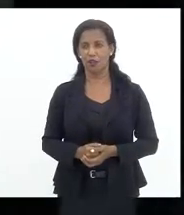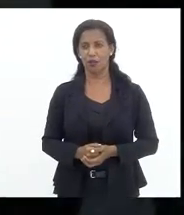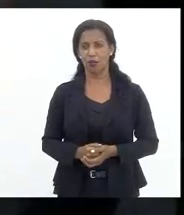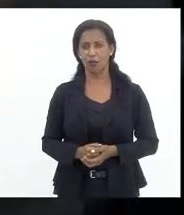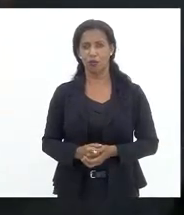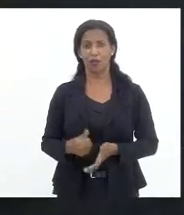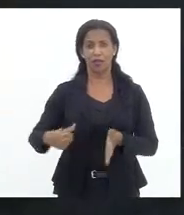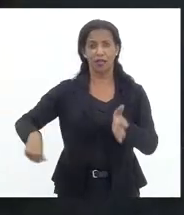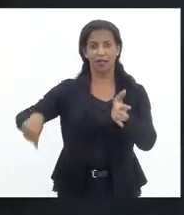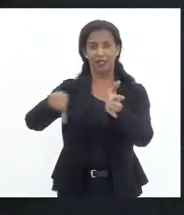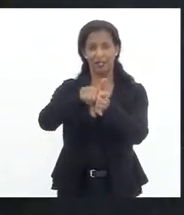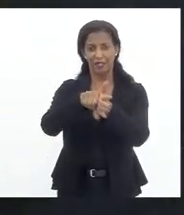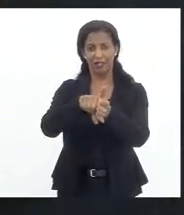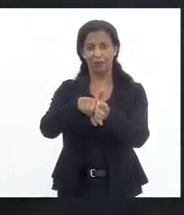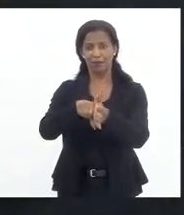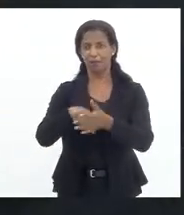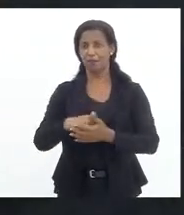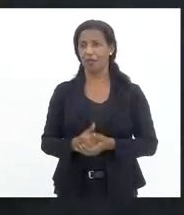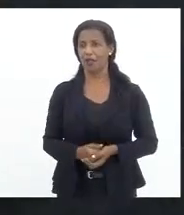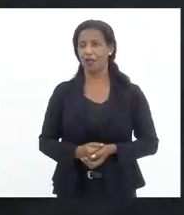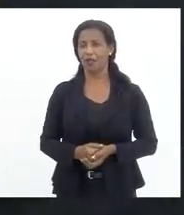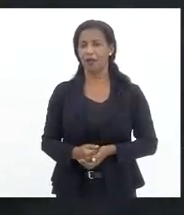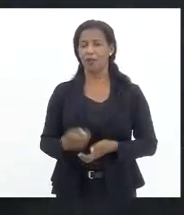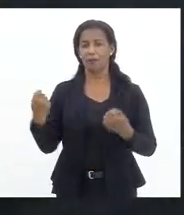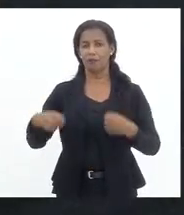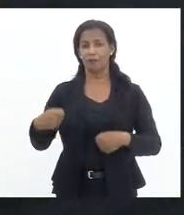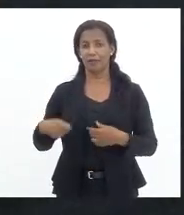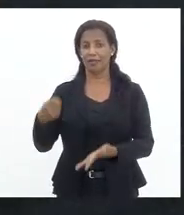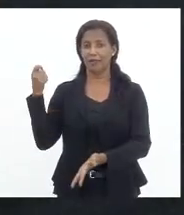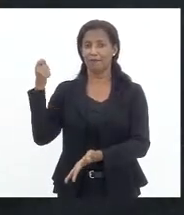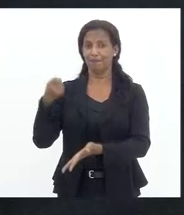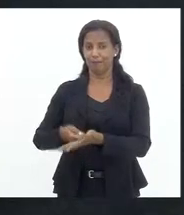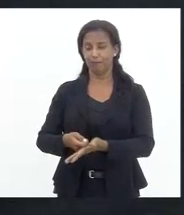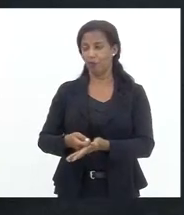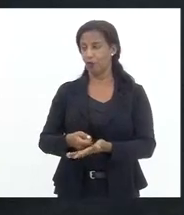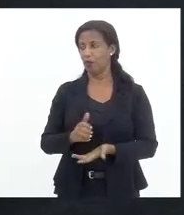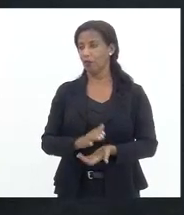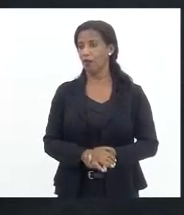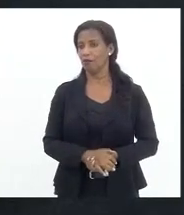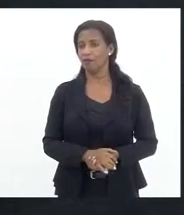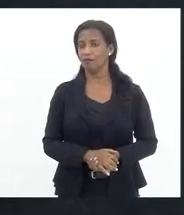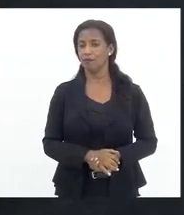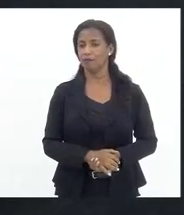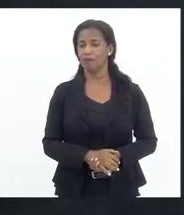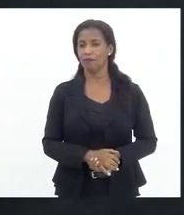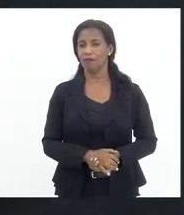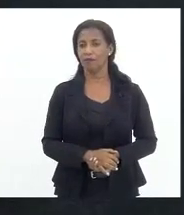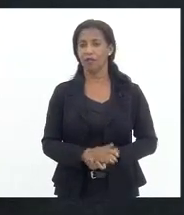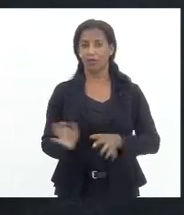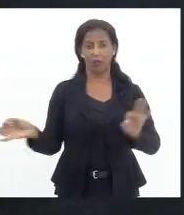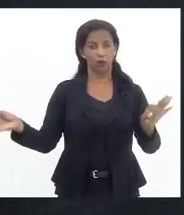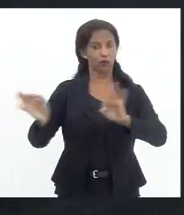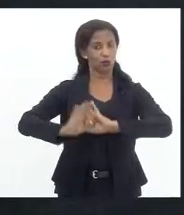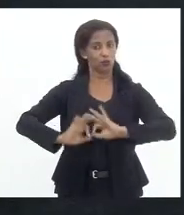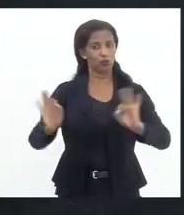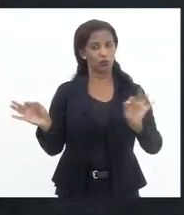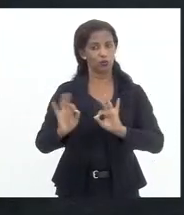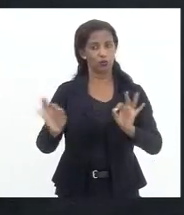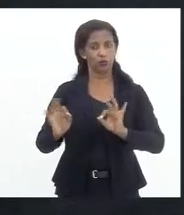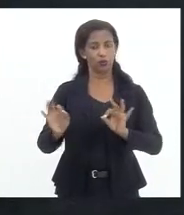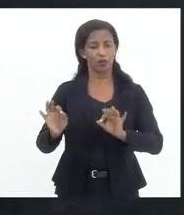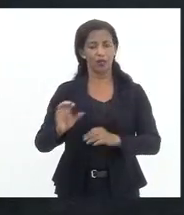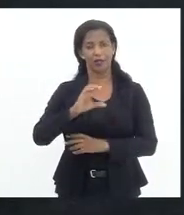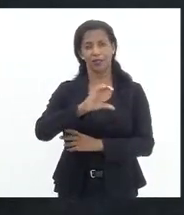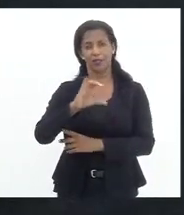pratica crime tem que ser punido. Né? Então, não verifiquei óbice nenhum na